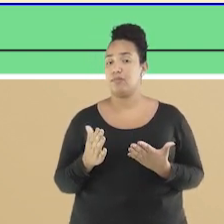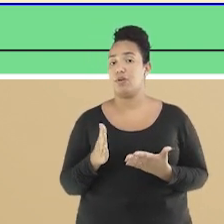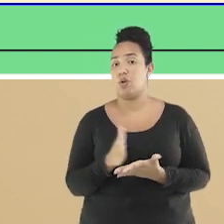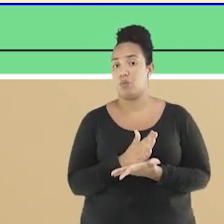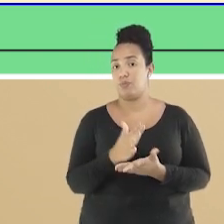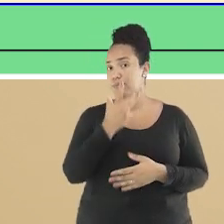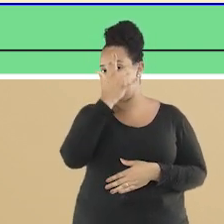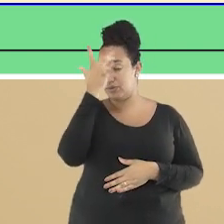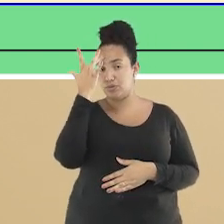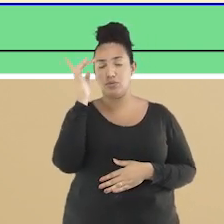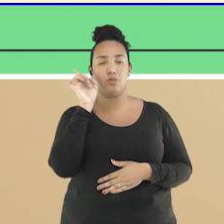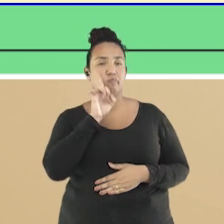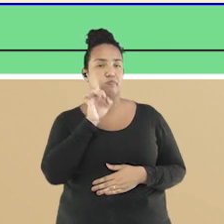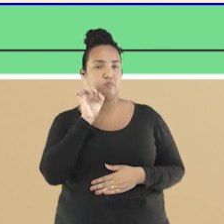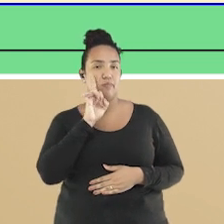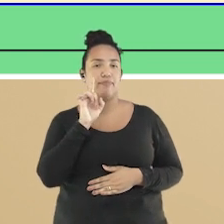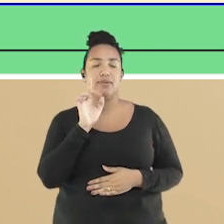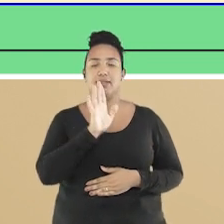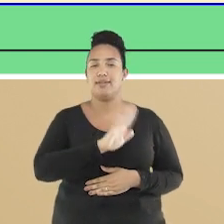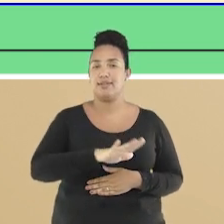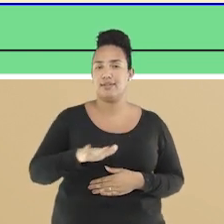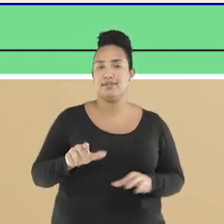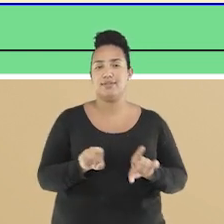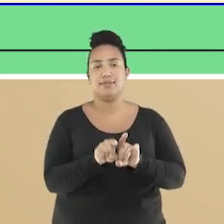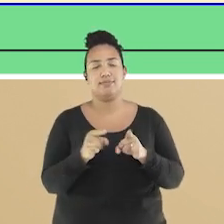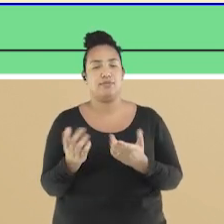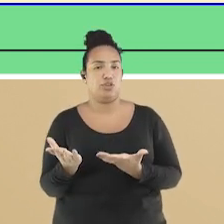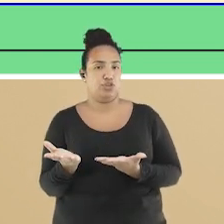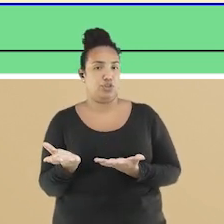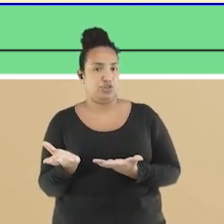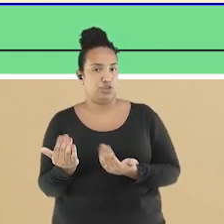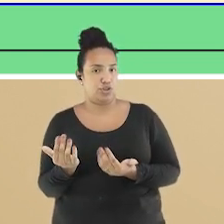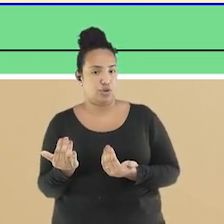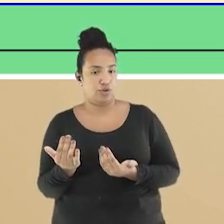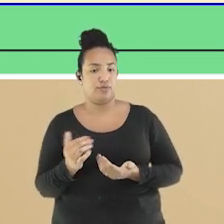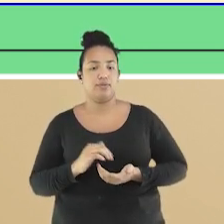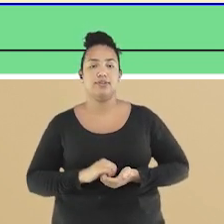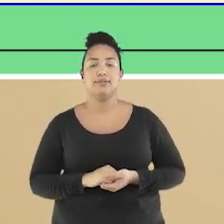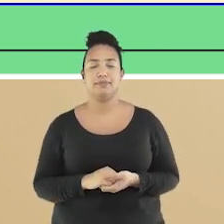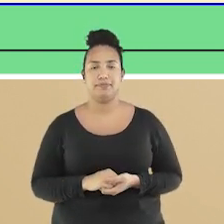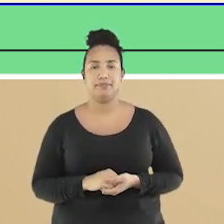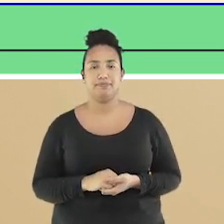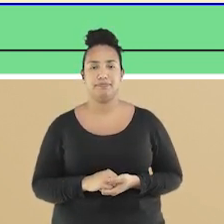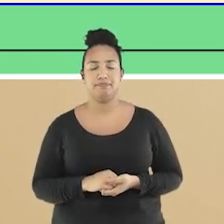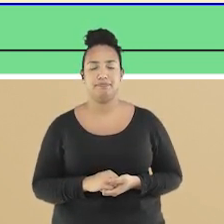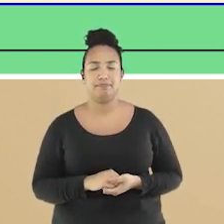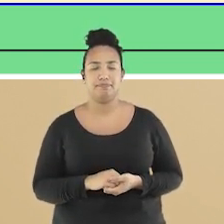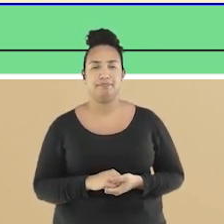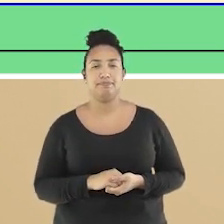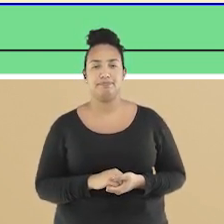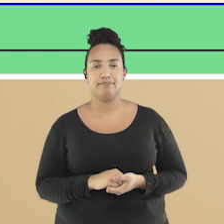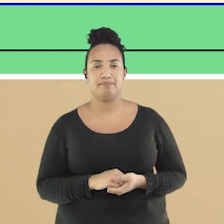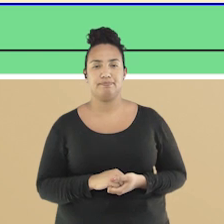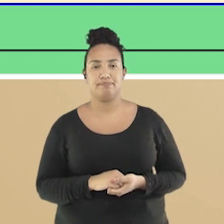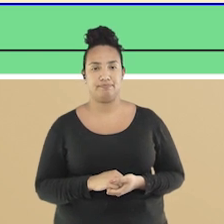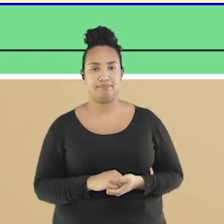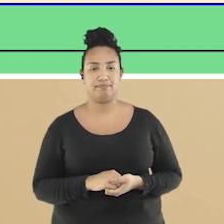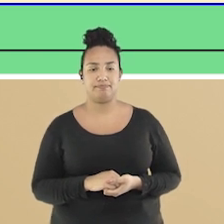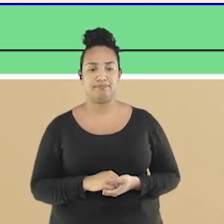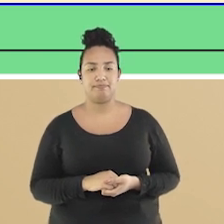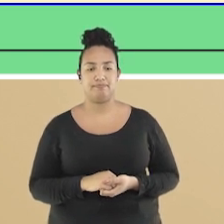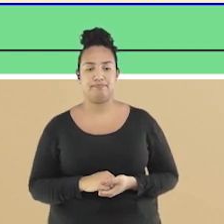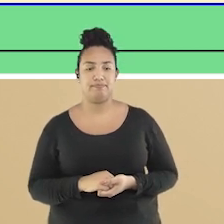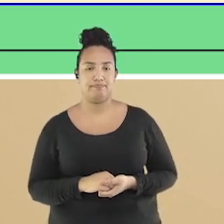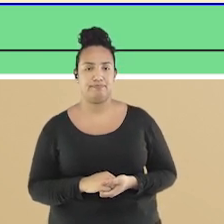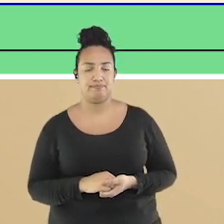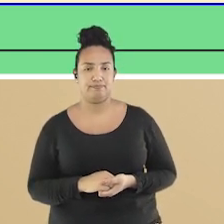americanos, particularmente crianças e jovens adultos, it represents the end of the summer and the start of